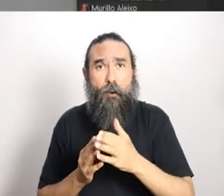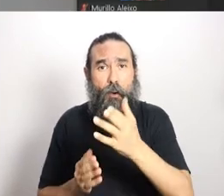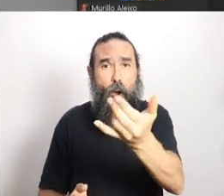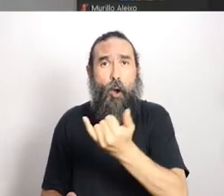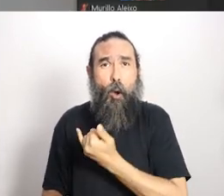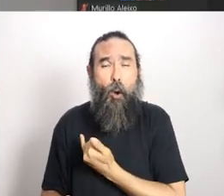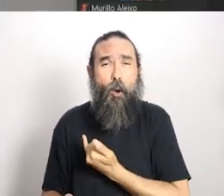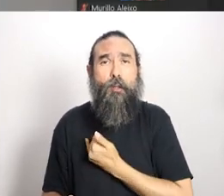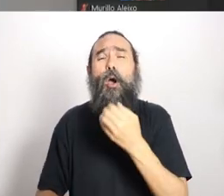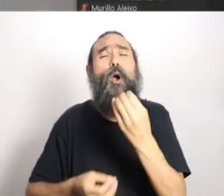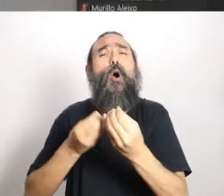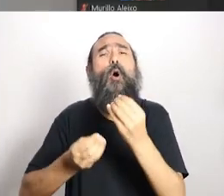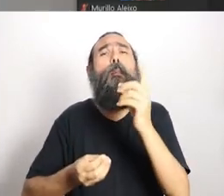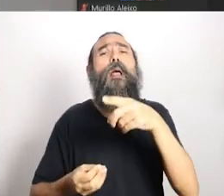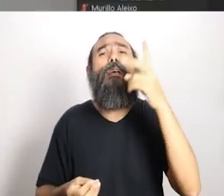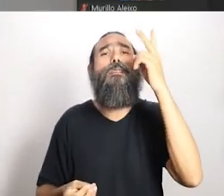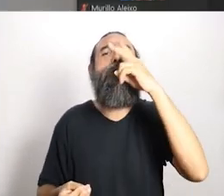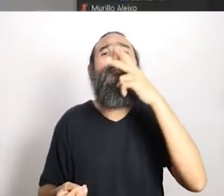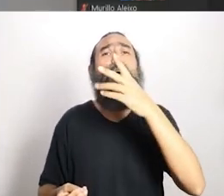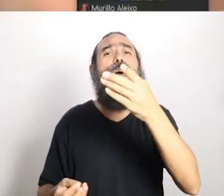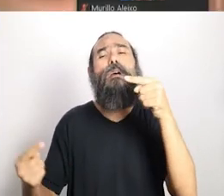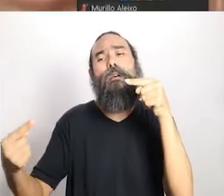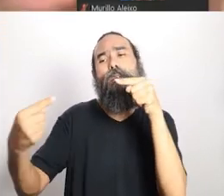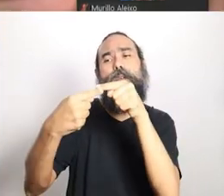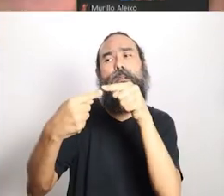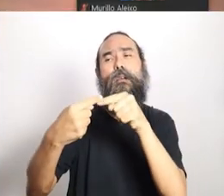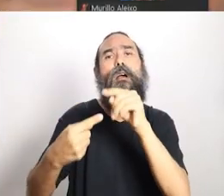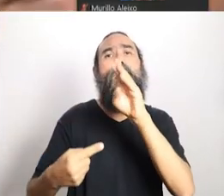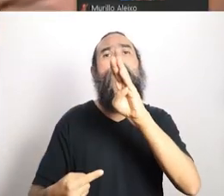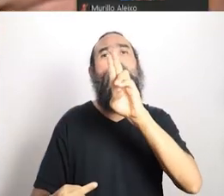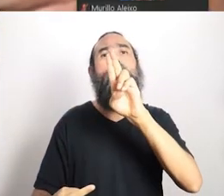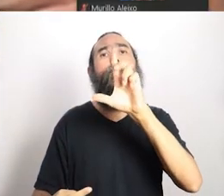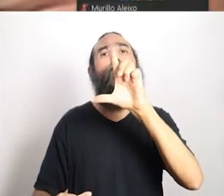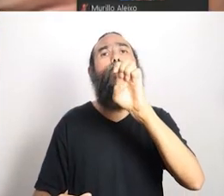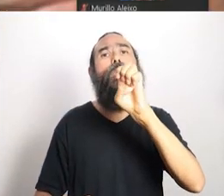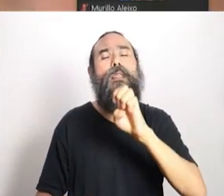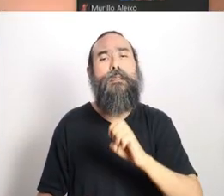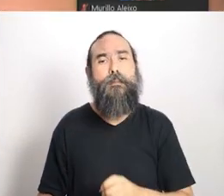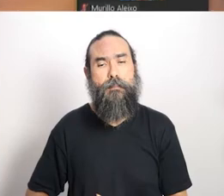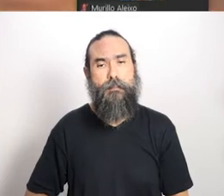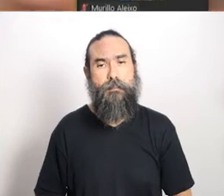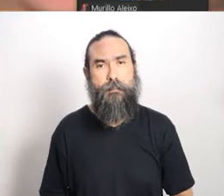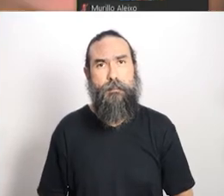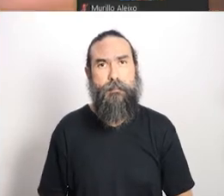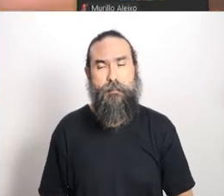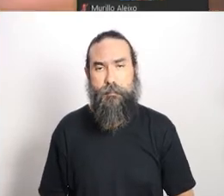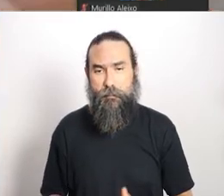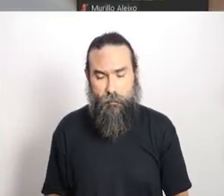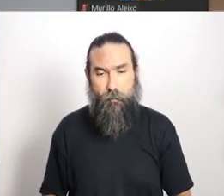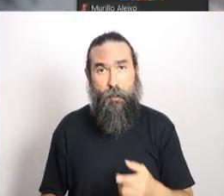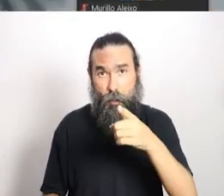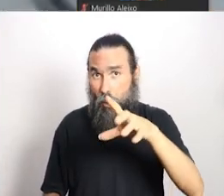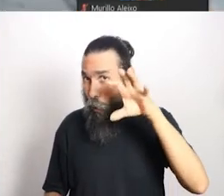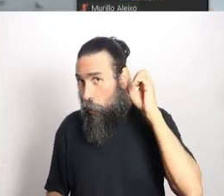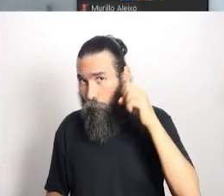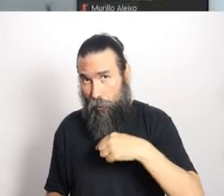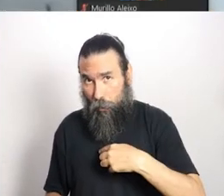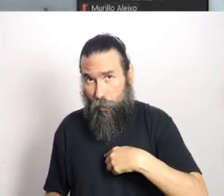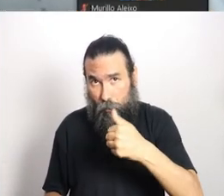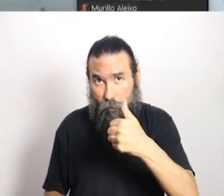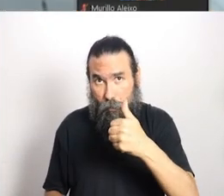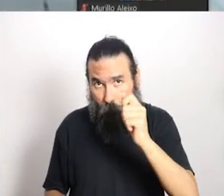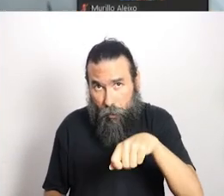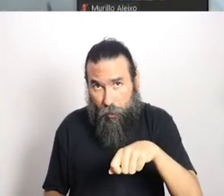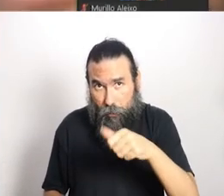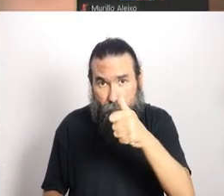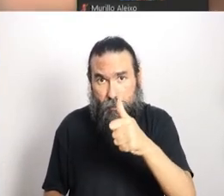aí como foi essa história com o Bulli. Adiel, tá me ouvindo bem? Na hora. Ah, que bom, que eu desmontei aqui um